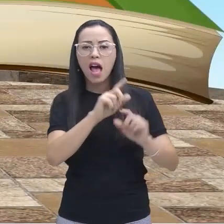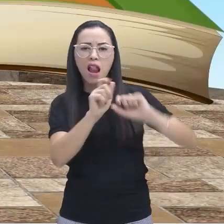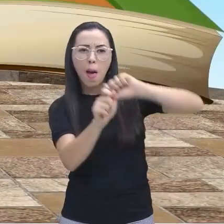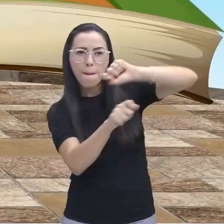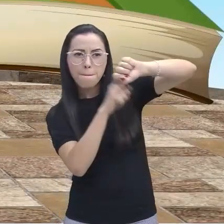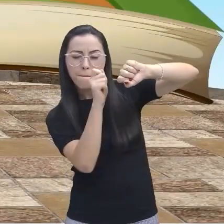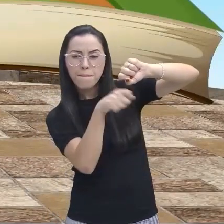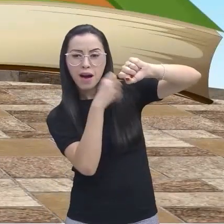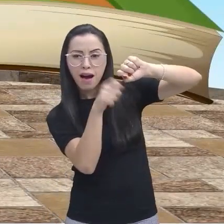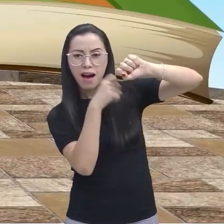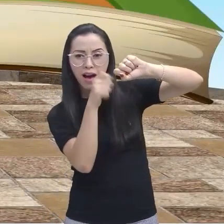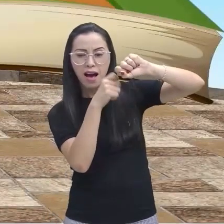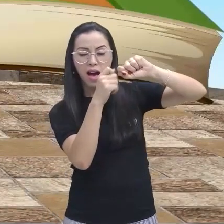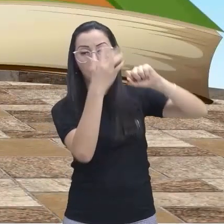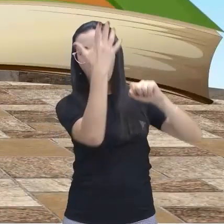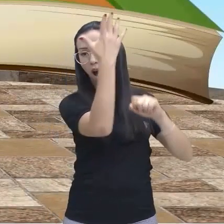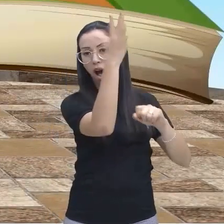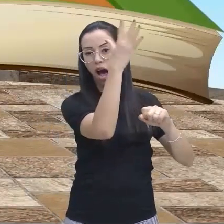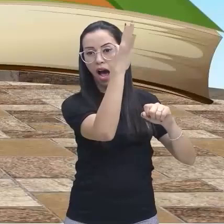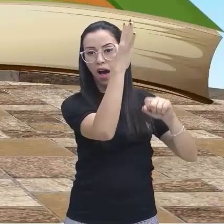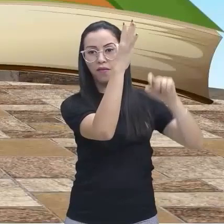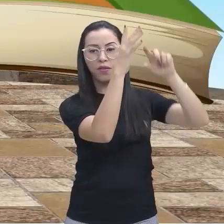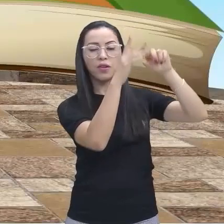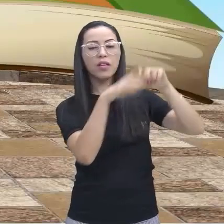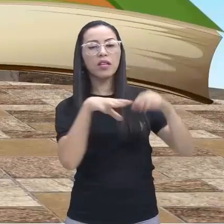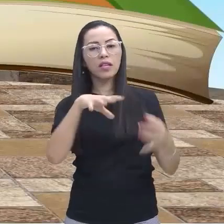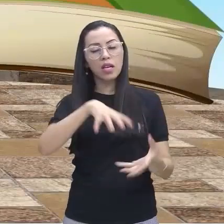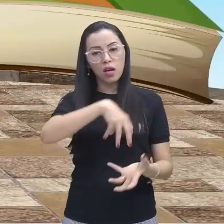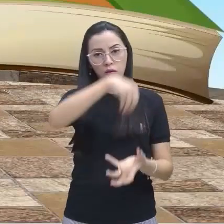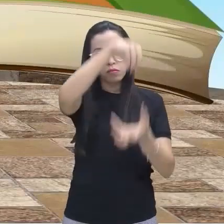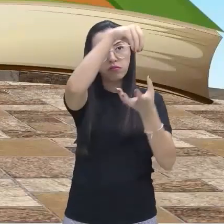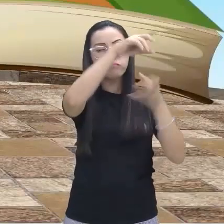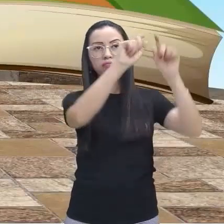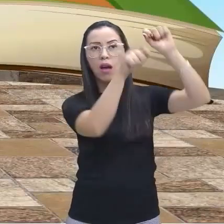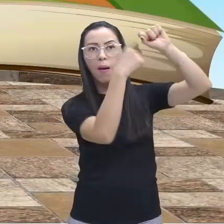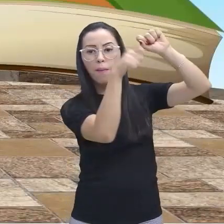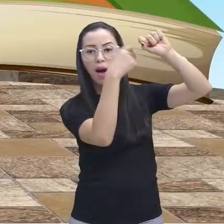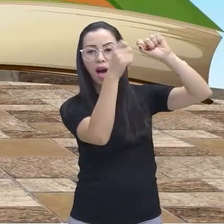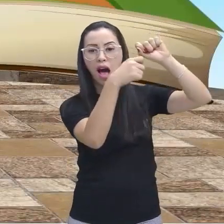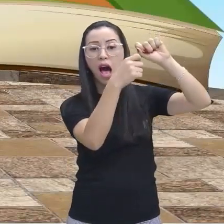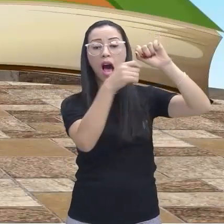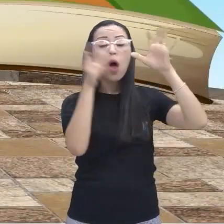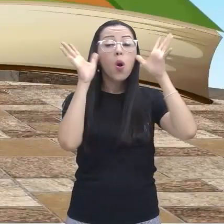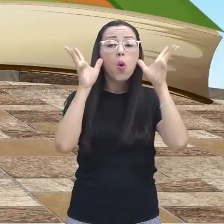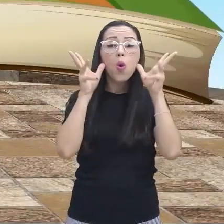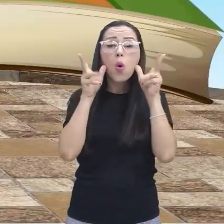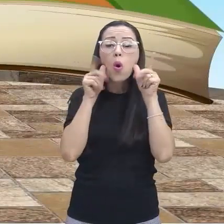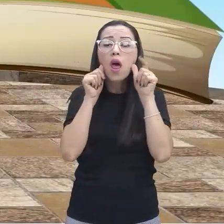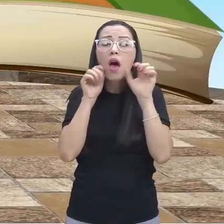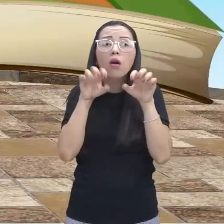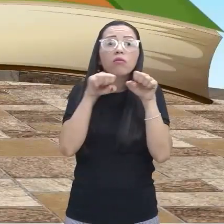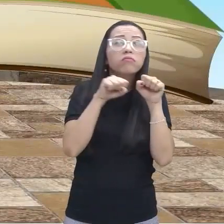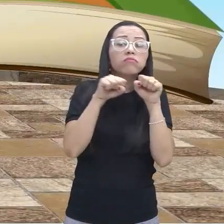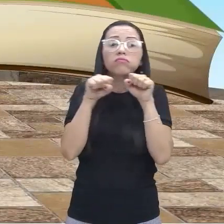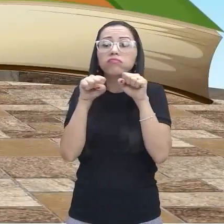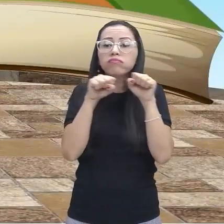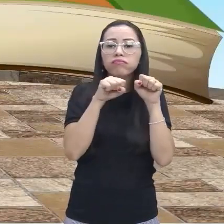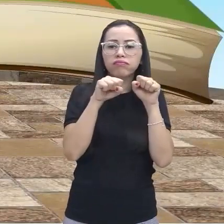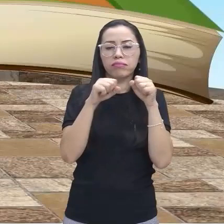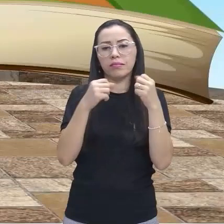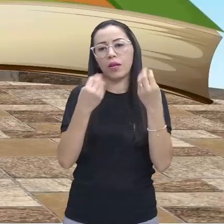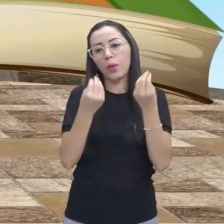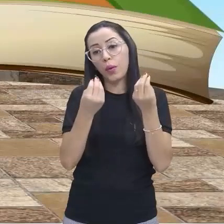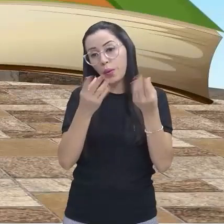Amarraram-no a uma árvore e partiram à procura de um meio para o